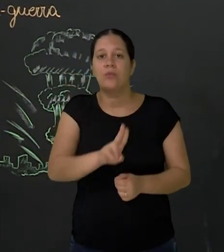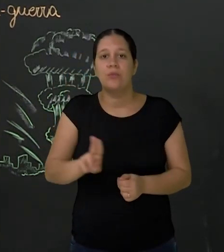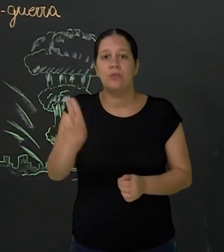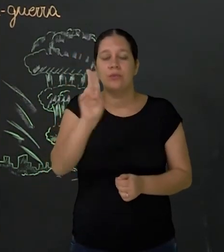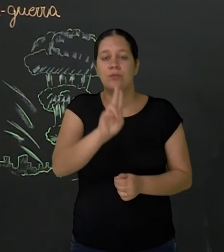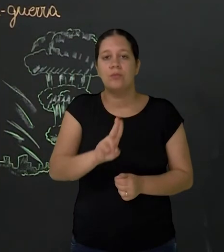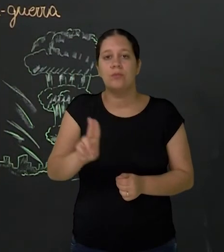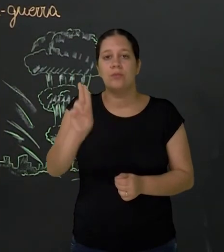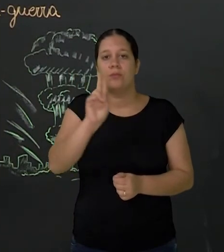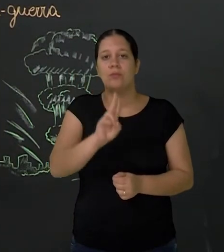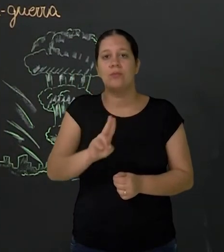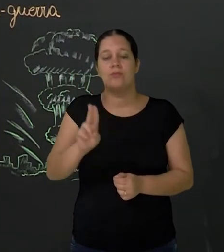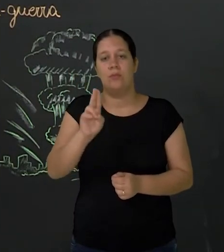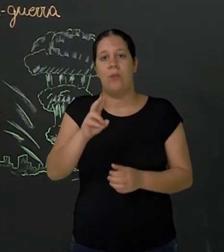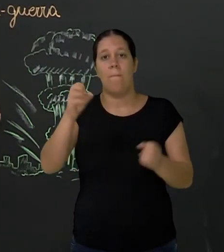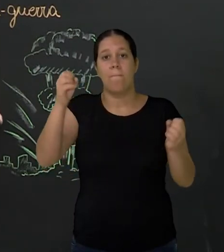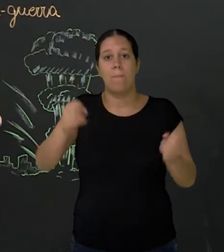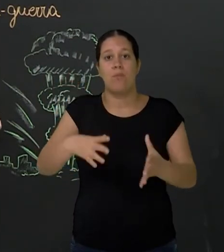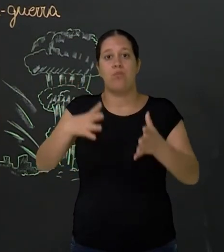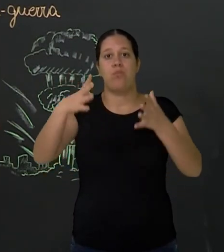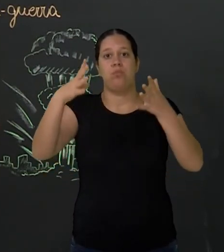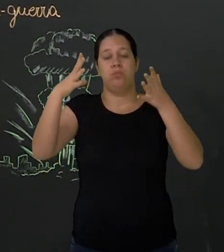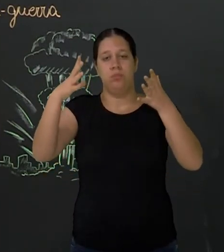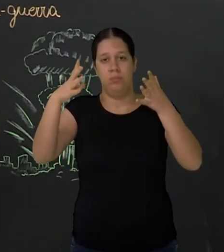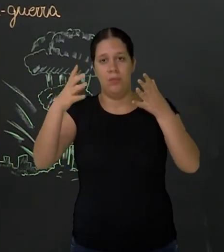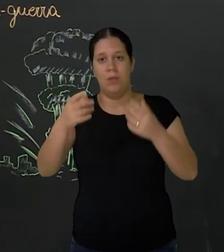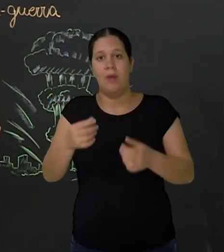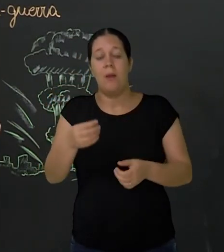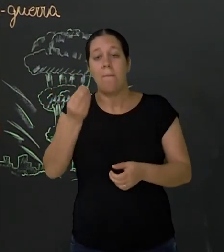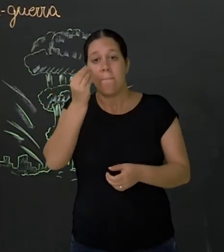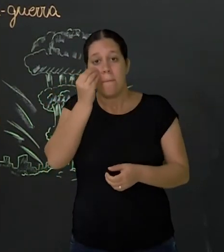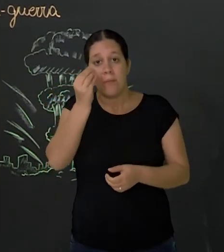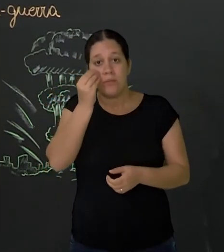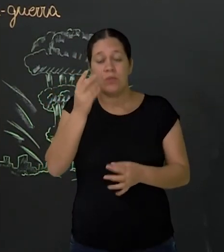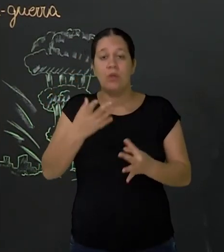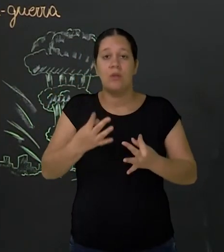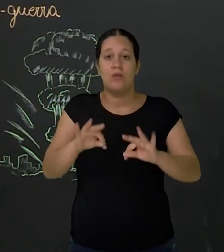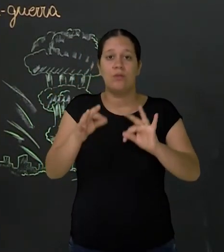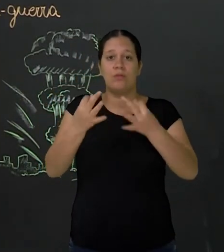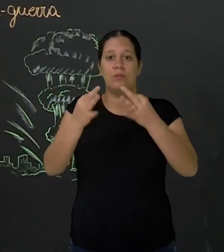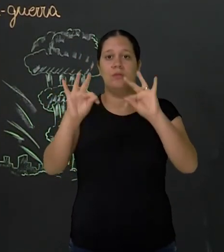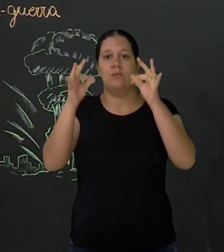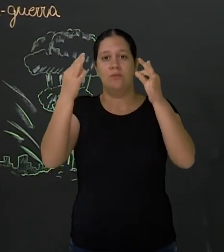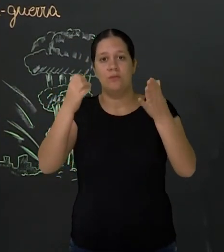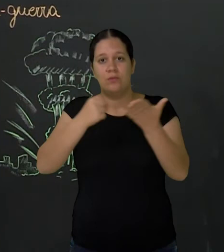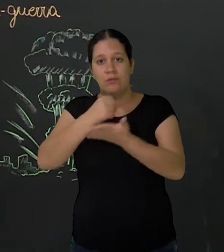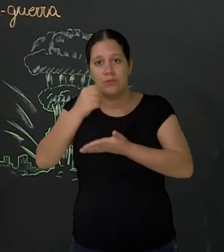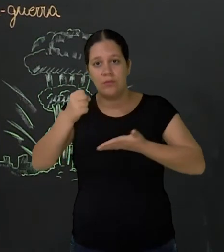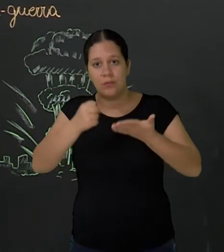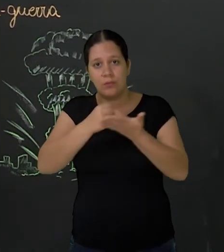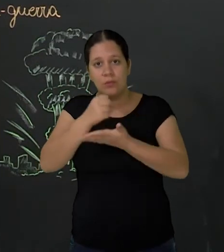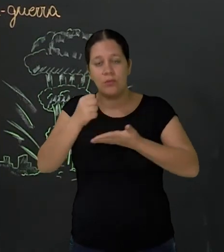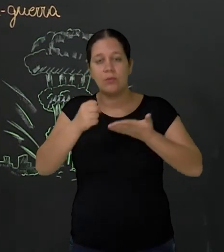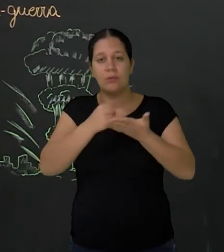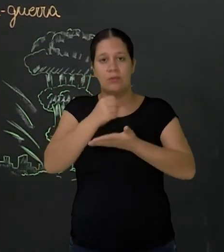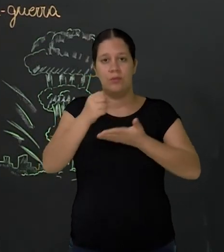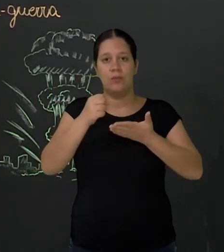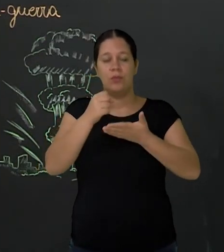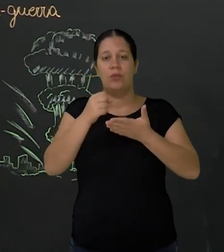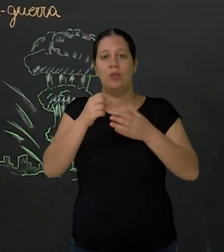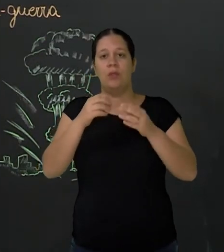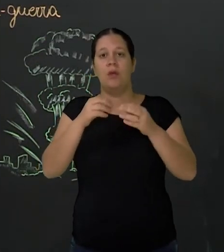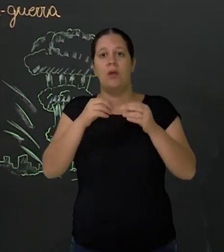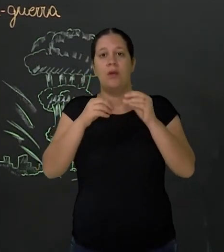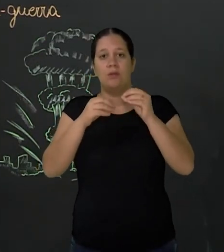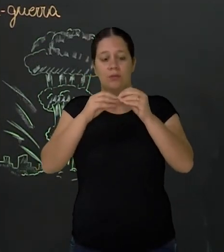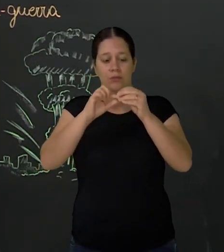foi a utilização de bombas atômicas. A bomba atômica ela é uma tecnologia que é baseada na fissão do núcleo